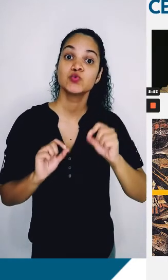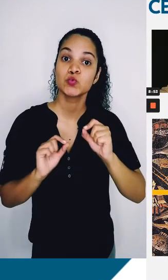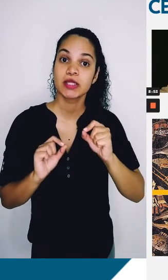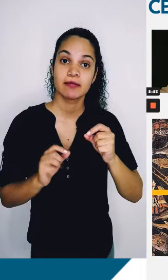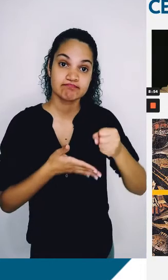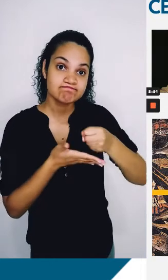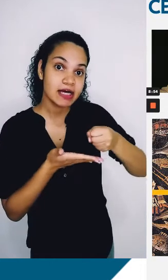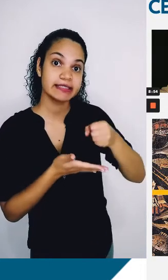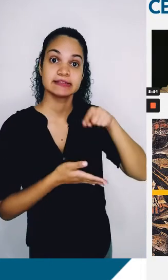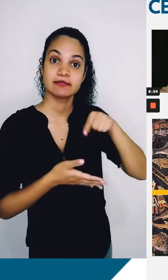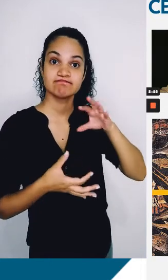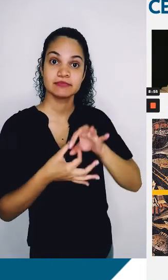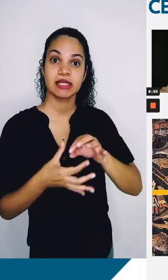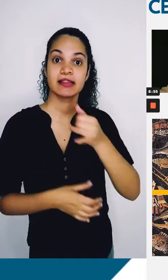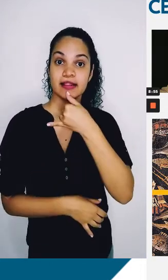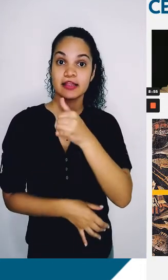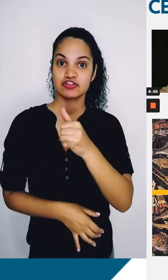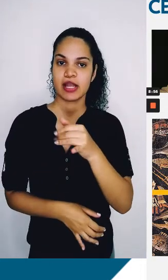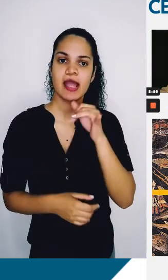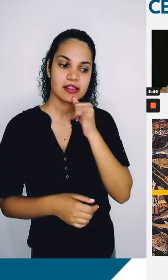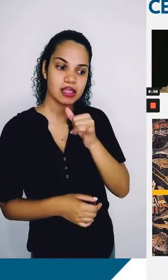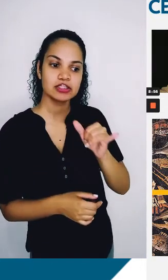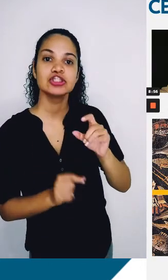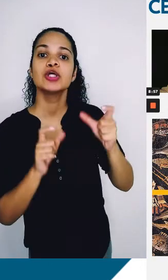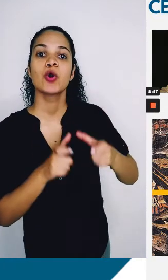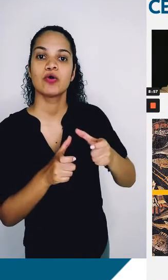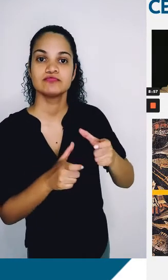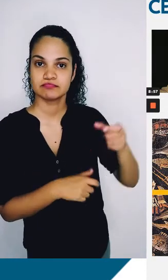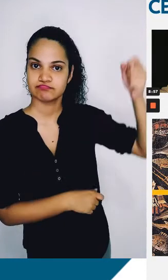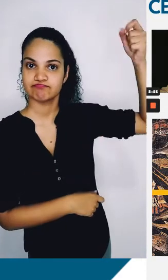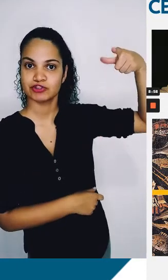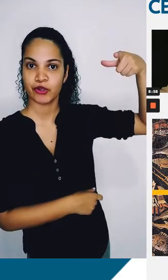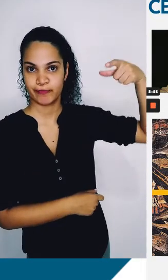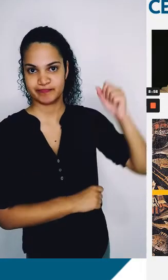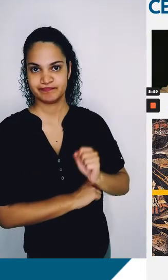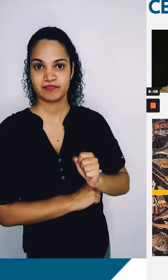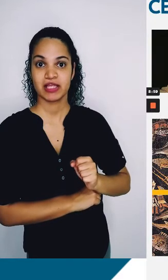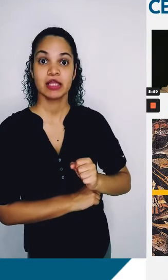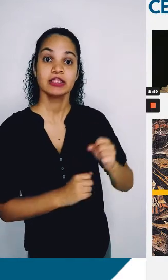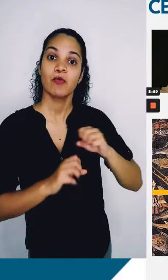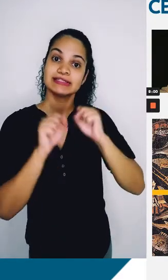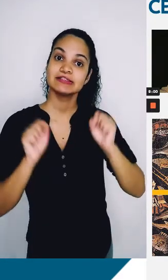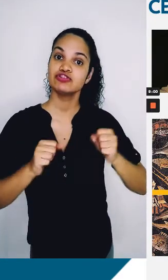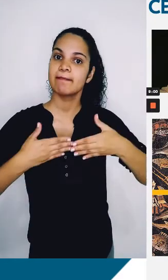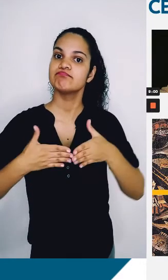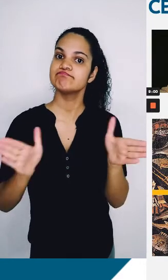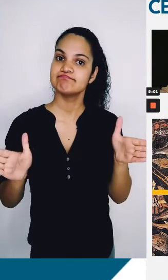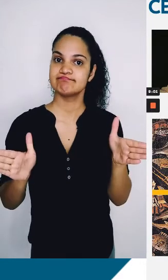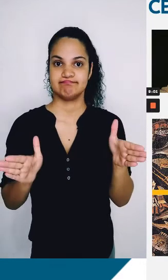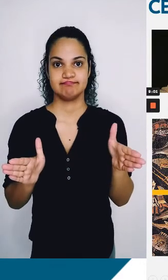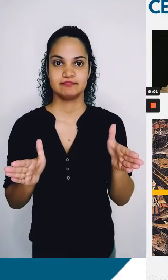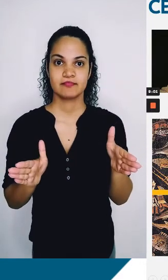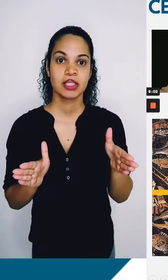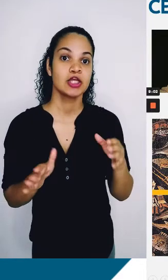de matéria e fluxo de energia, sendo que a energia é proveniente da onde? Do Sol. Então, são sistemas abertos.